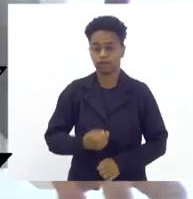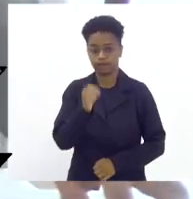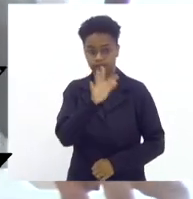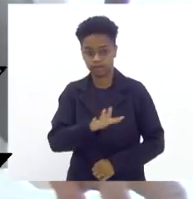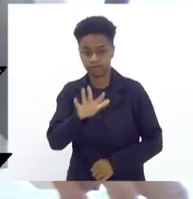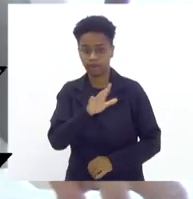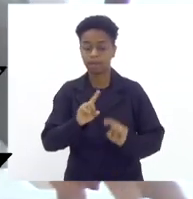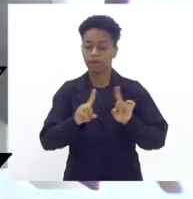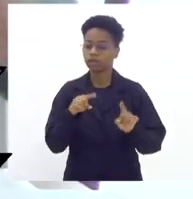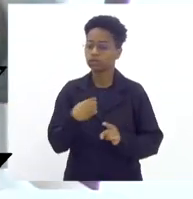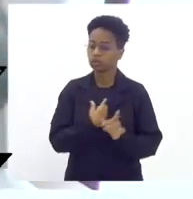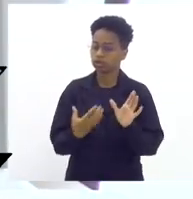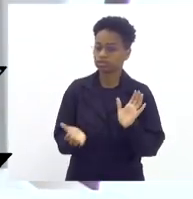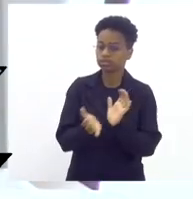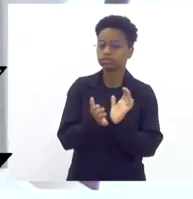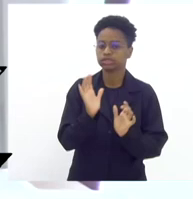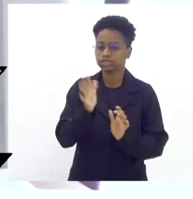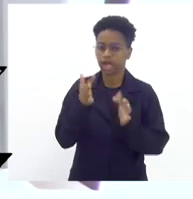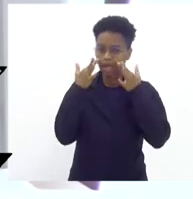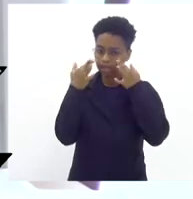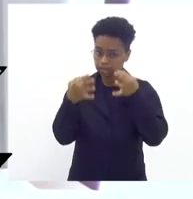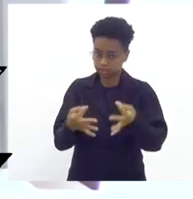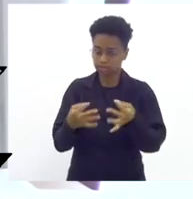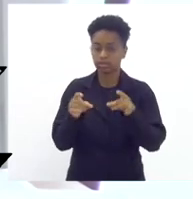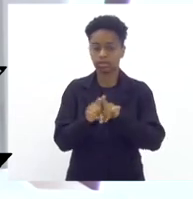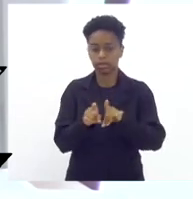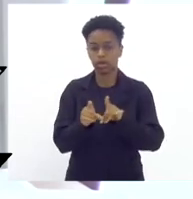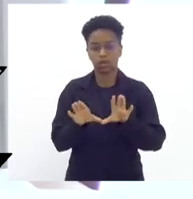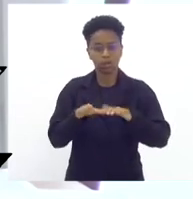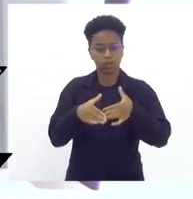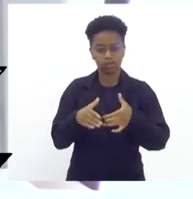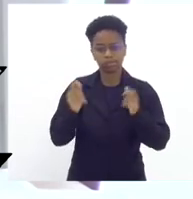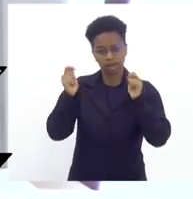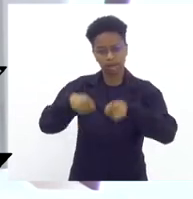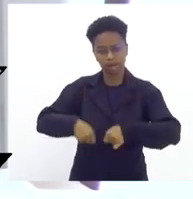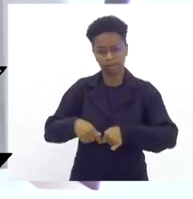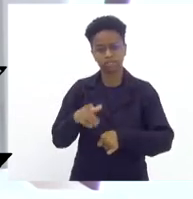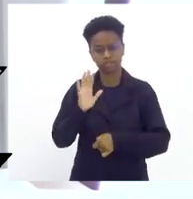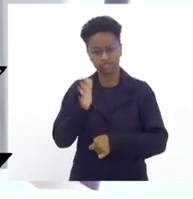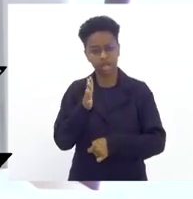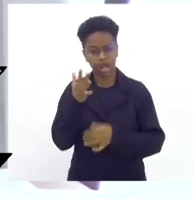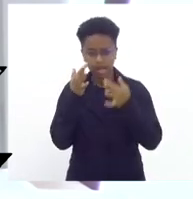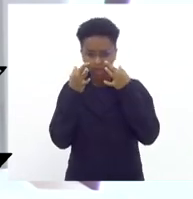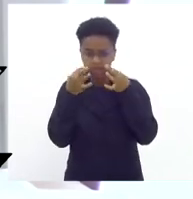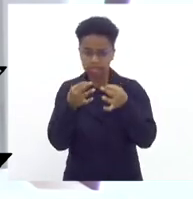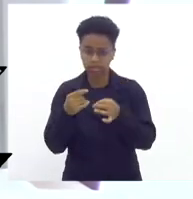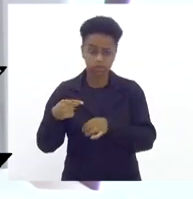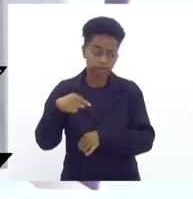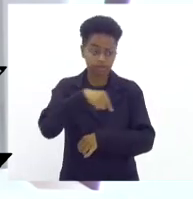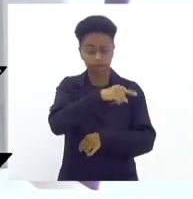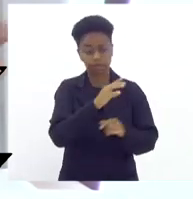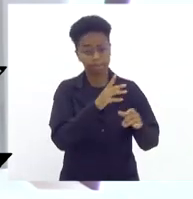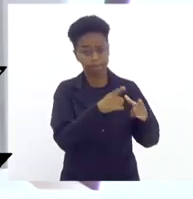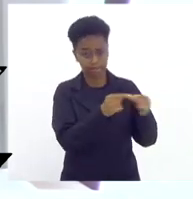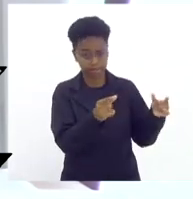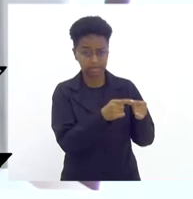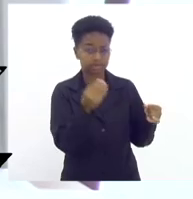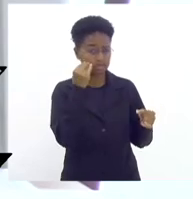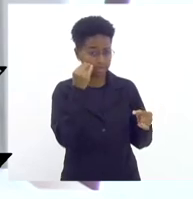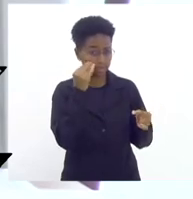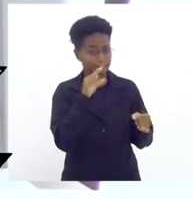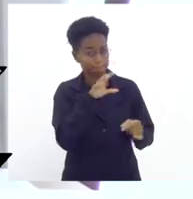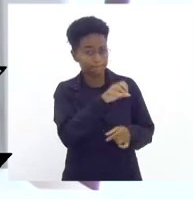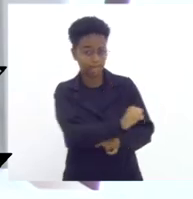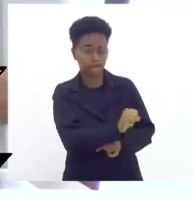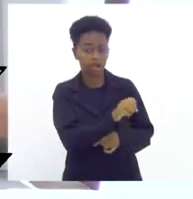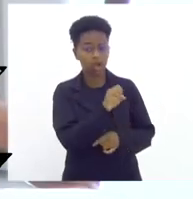já está de olho nós temos uma equipe capacitada lá já está de olho para ir em Brasília para buscar se não toda pelo menos